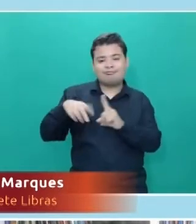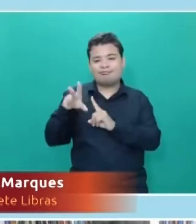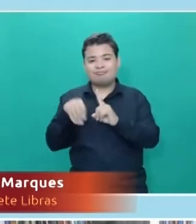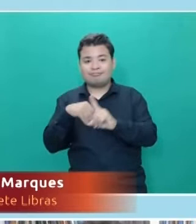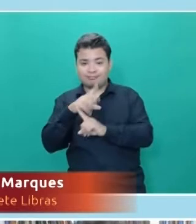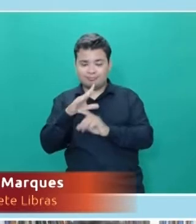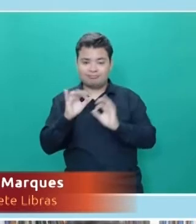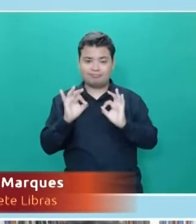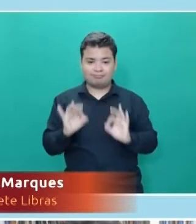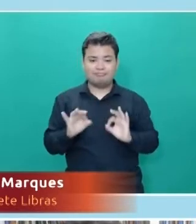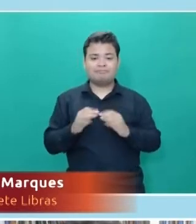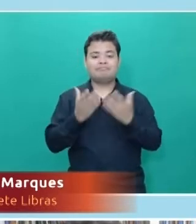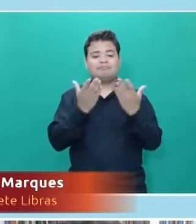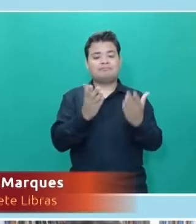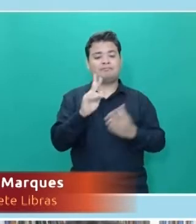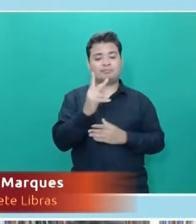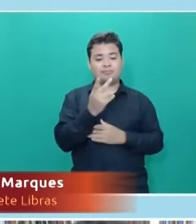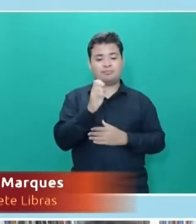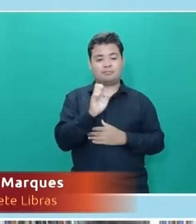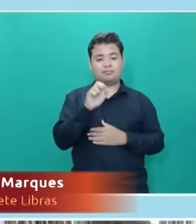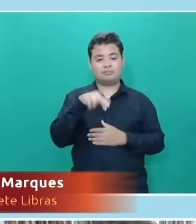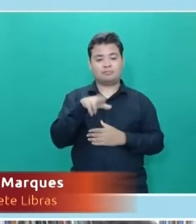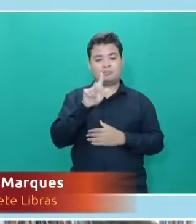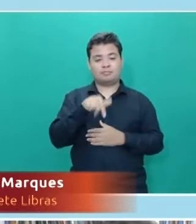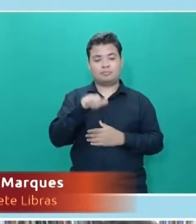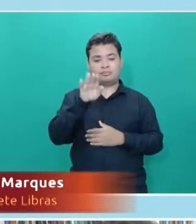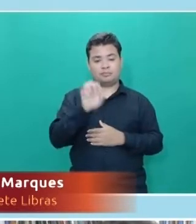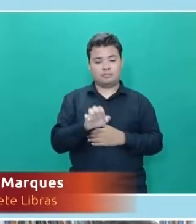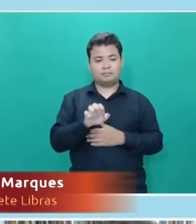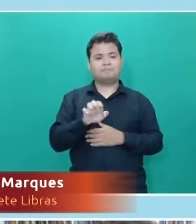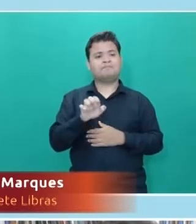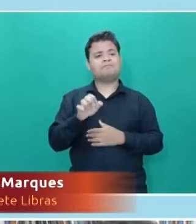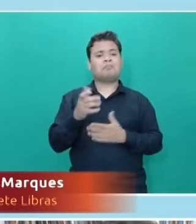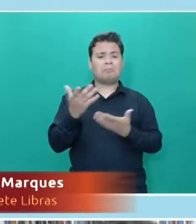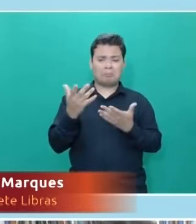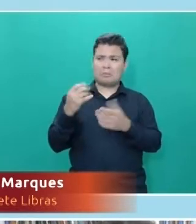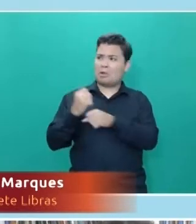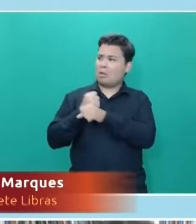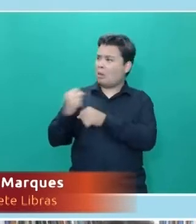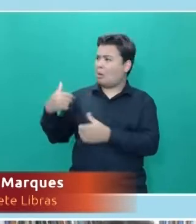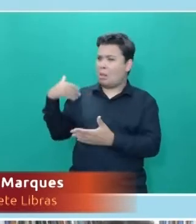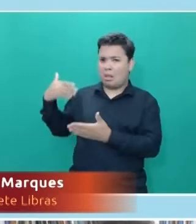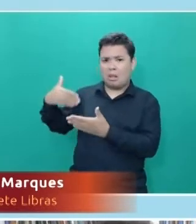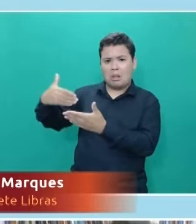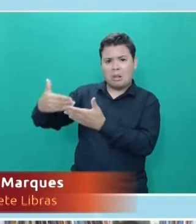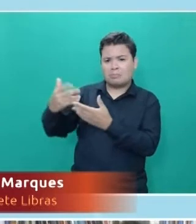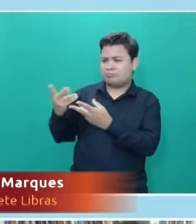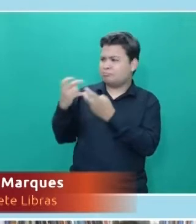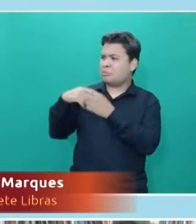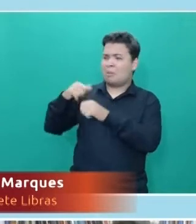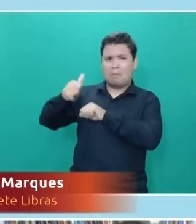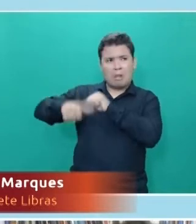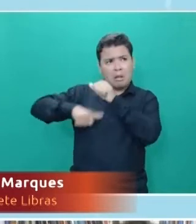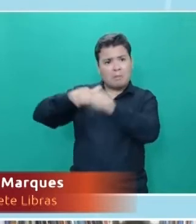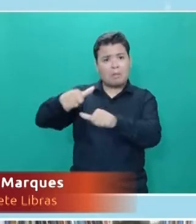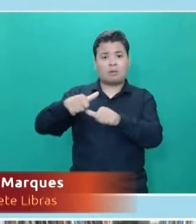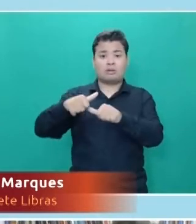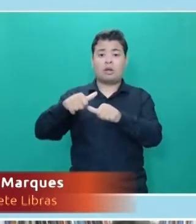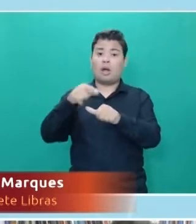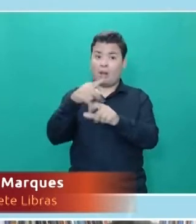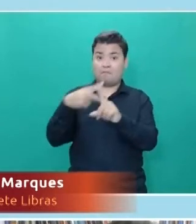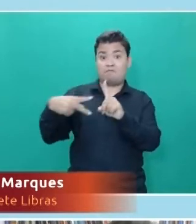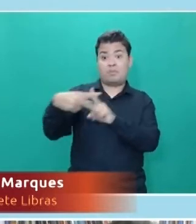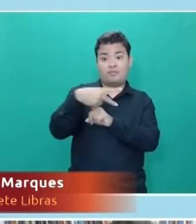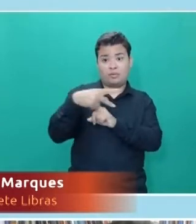pertinentes. Henrique, a gente tem passado por algumas mudanças, né, nos últimos anos em relação à Previdência e sempre